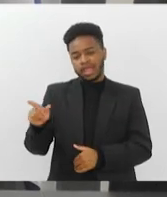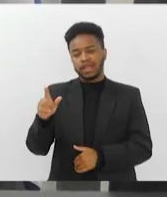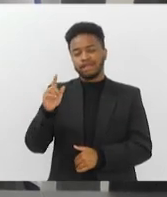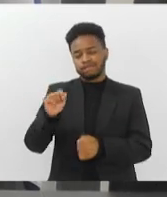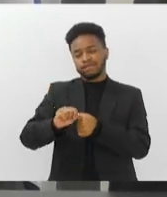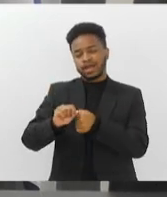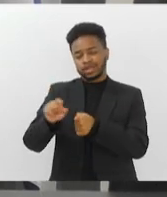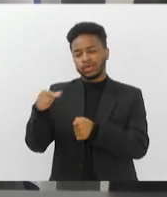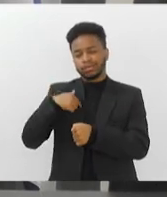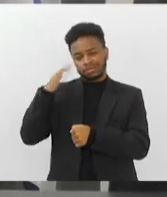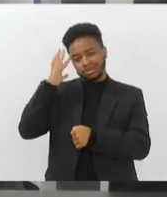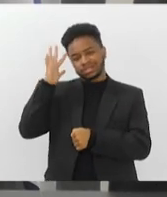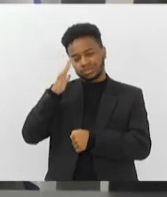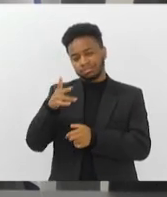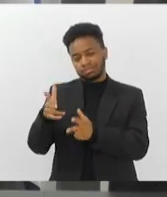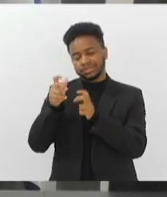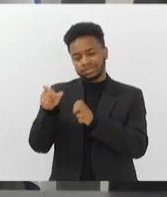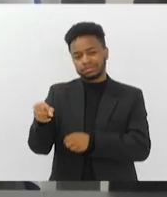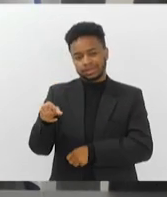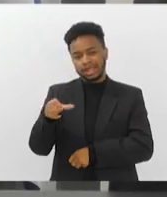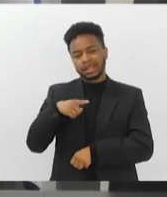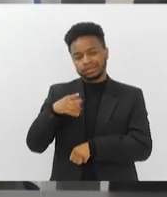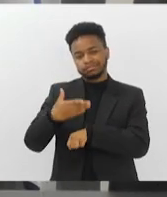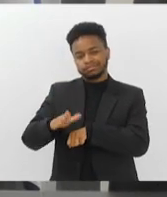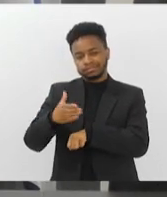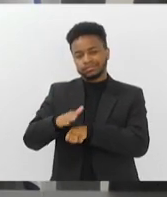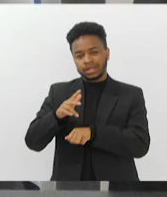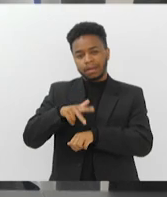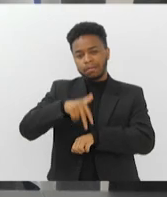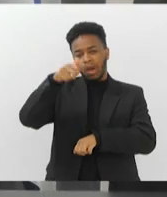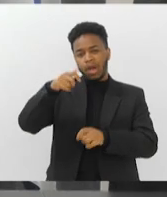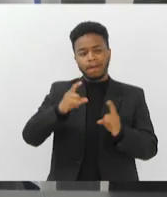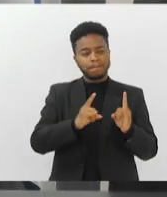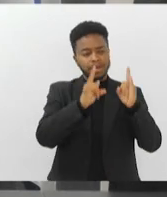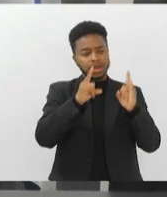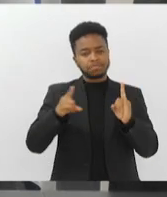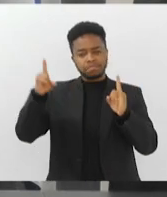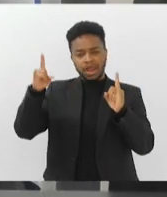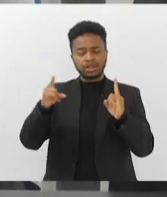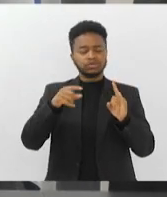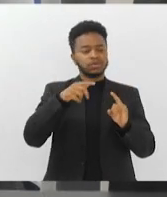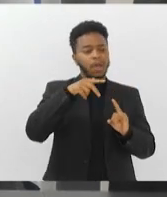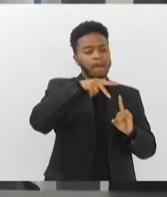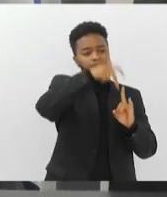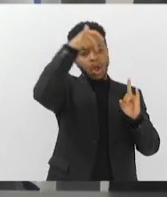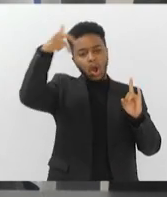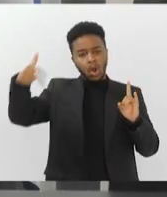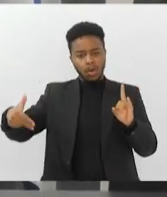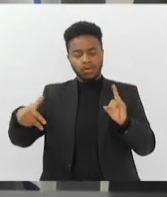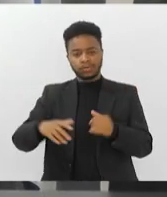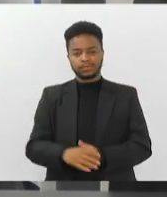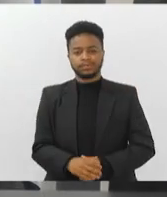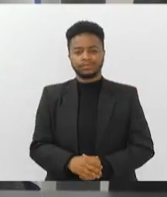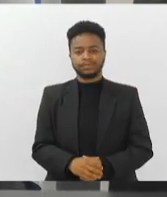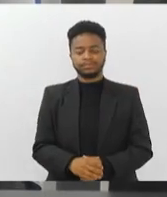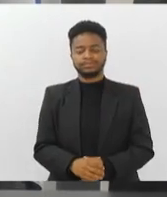estou percebendo. É um atleta São de parkour. São poucos prédios em Magé, mas eu estou tentando.